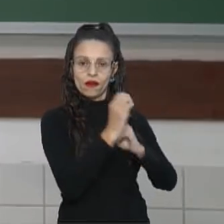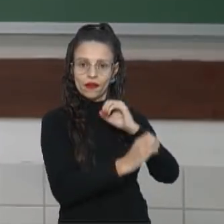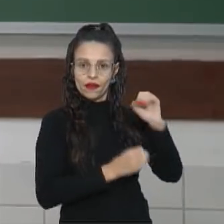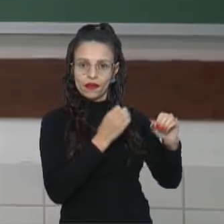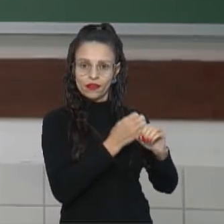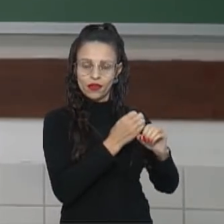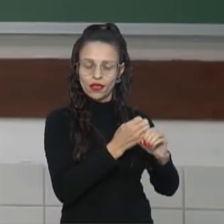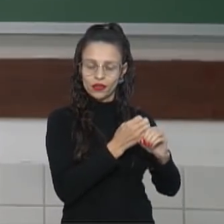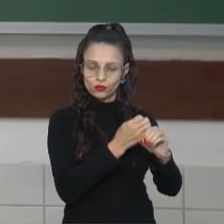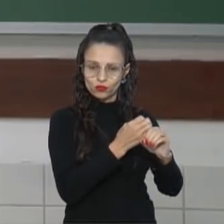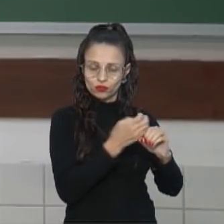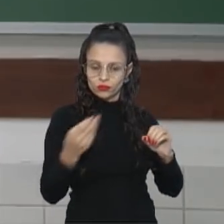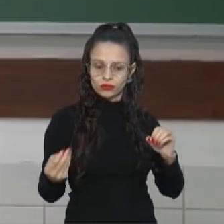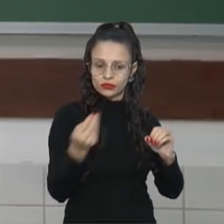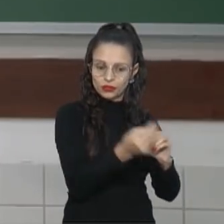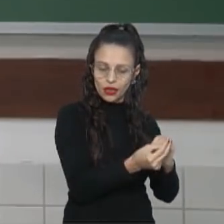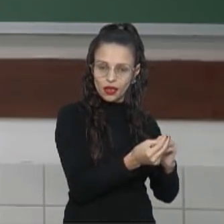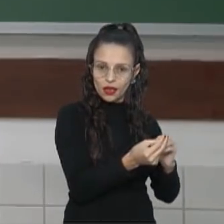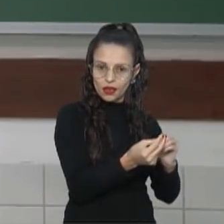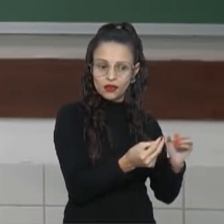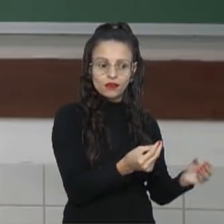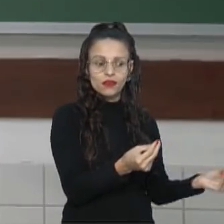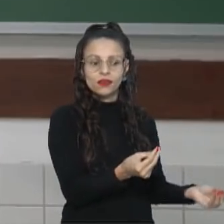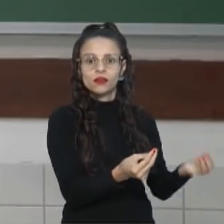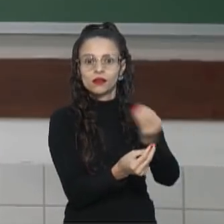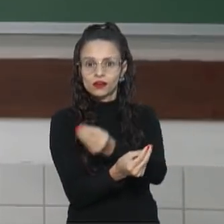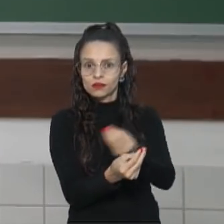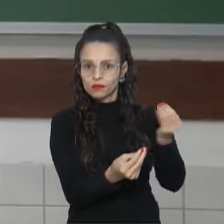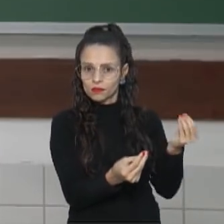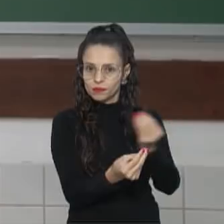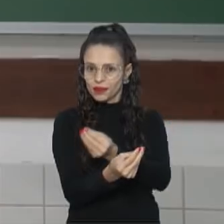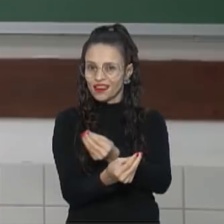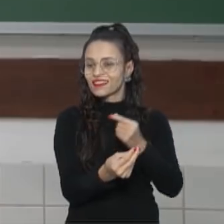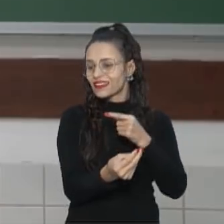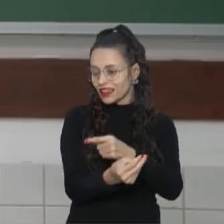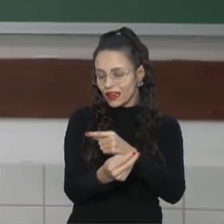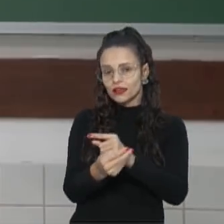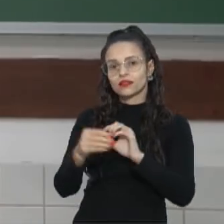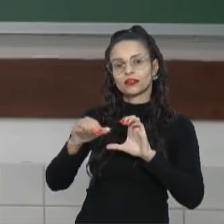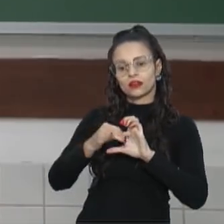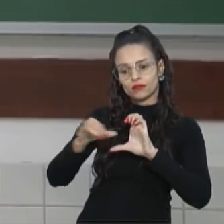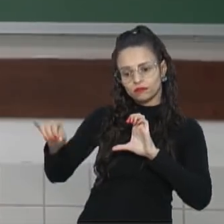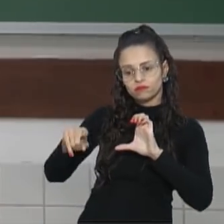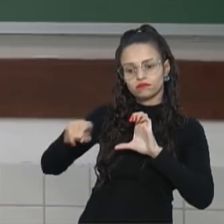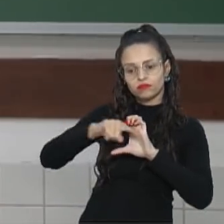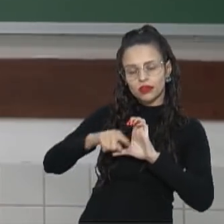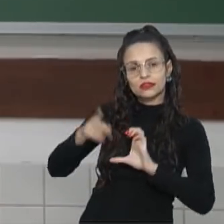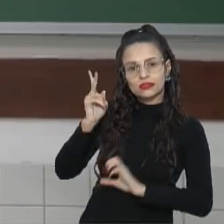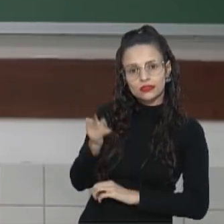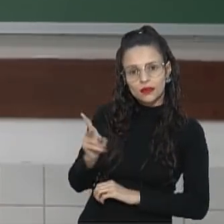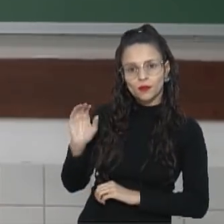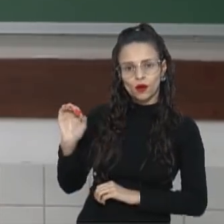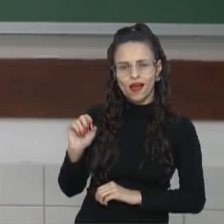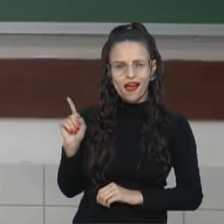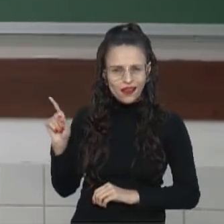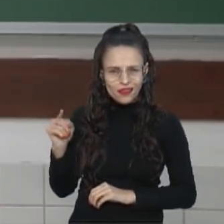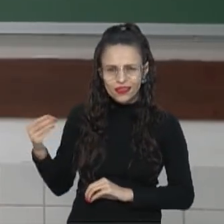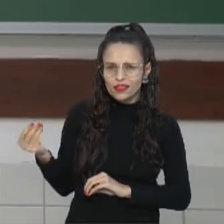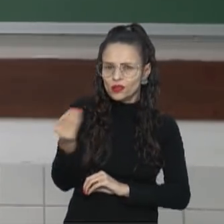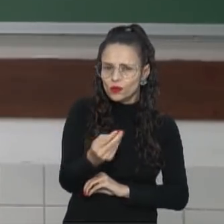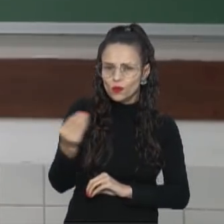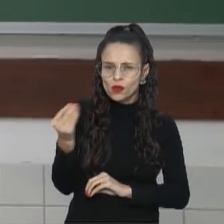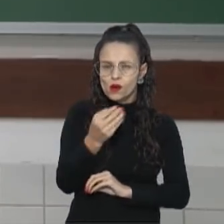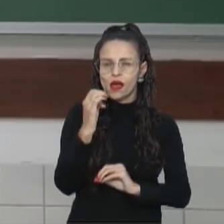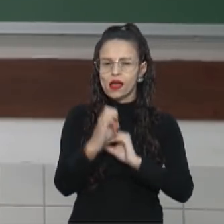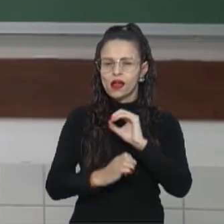quem recebe elétrons, ou seja, quem é o mais eletronegativo, sempre tem que ser o oxigênio. Está tendo doação de elétrons ali?